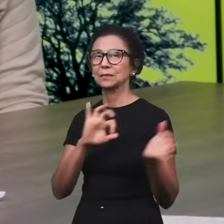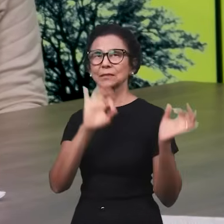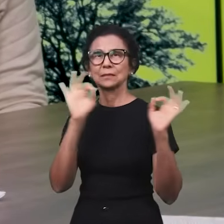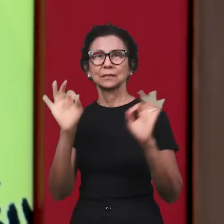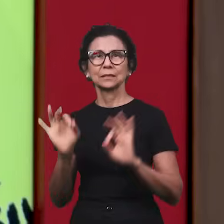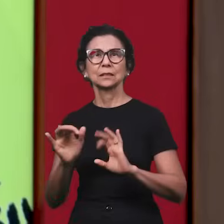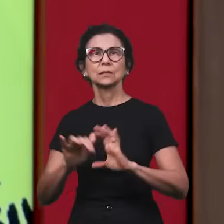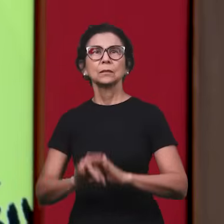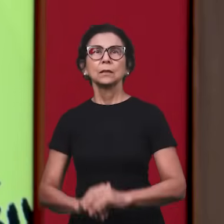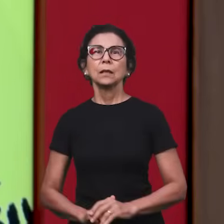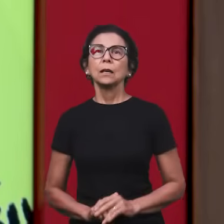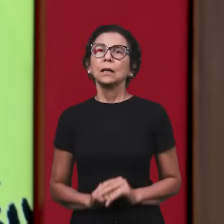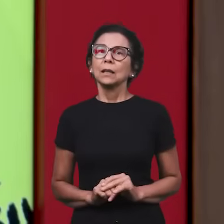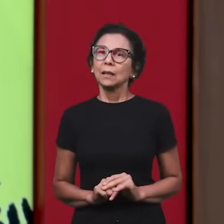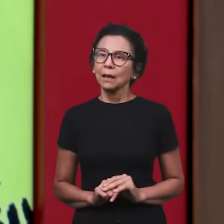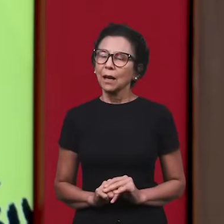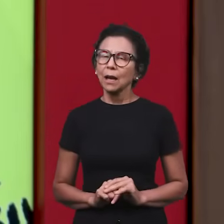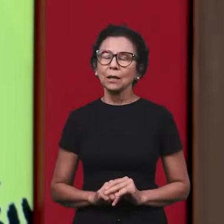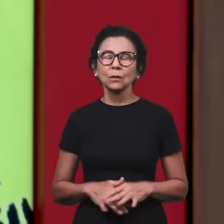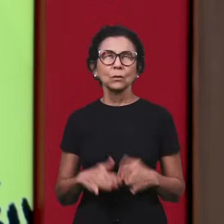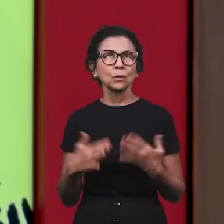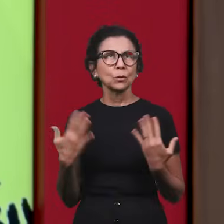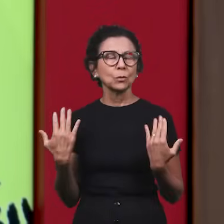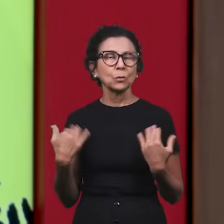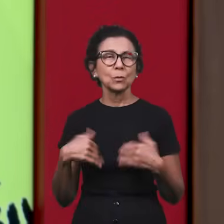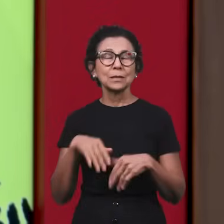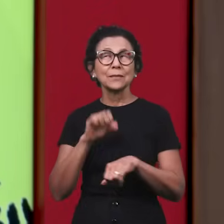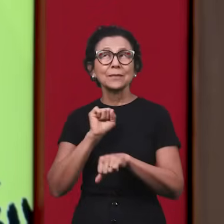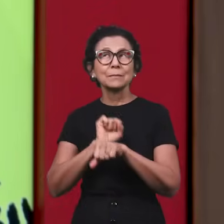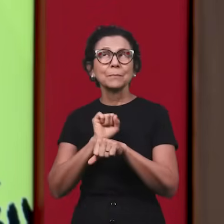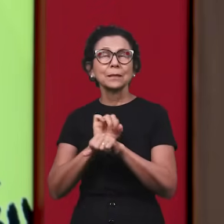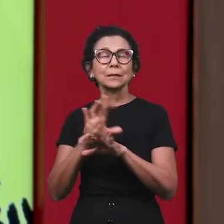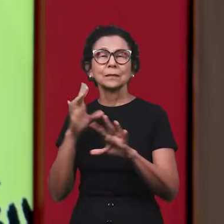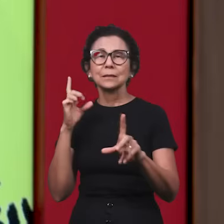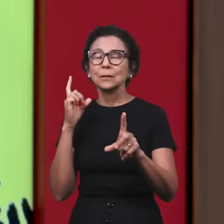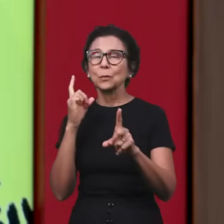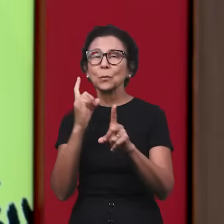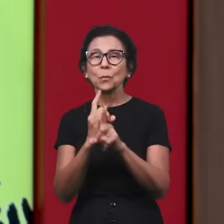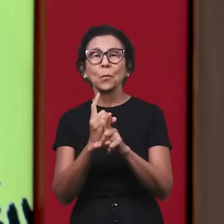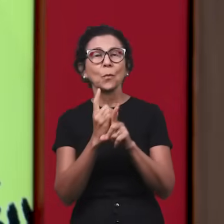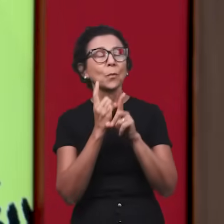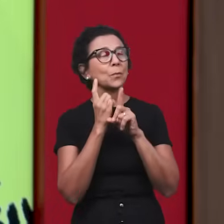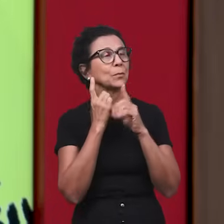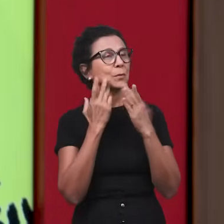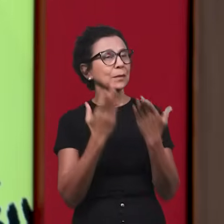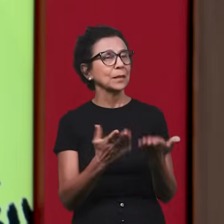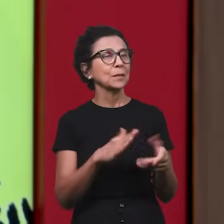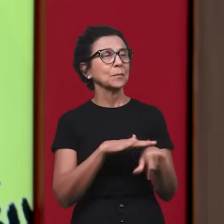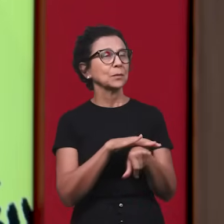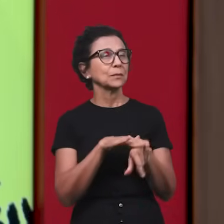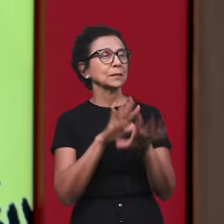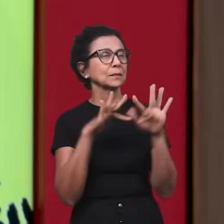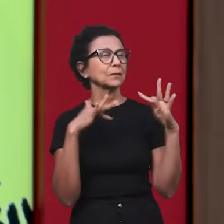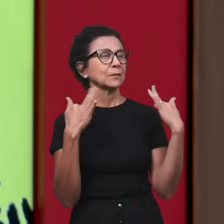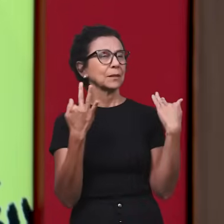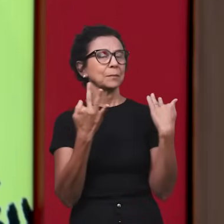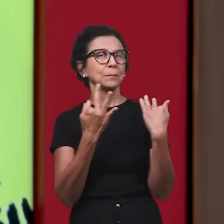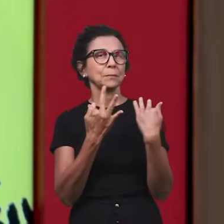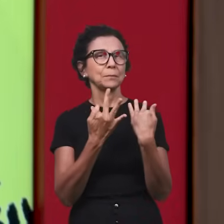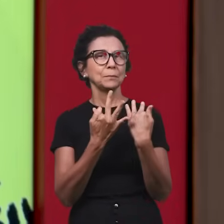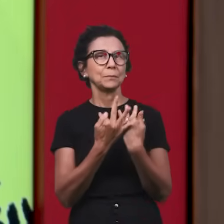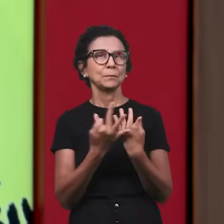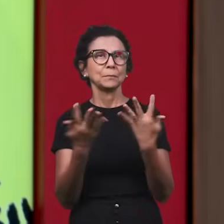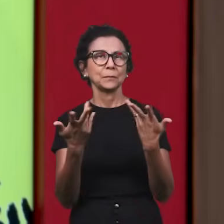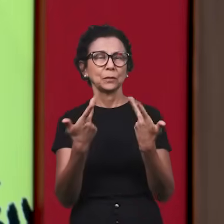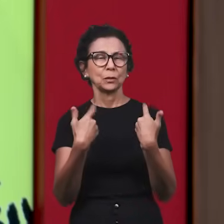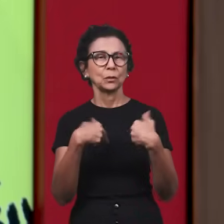assistem. Encontro muito aguardado por nós, não é, Fernanda? Para conversar com essa família querida, preciosa, que tanto nos